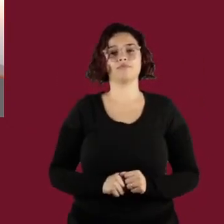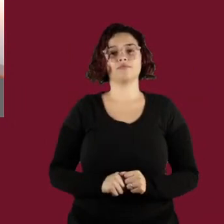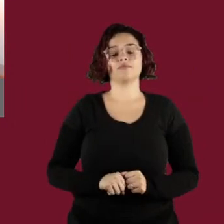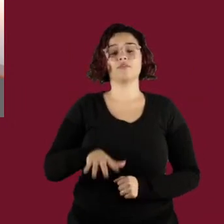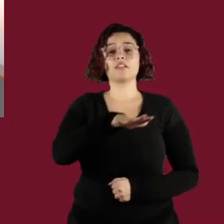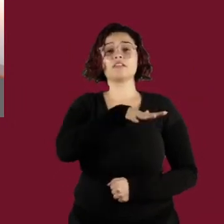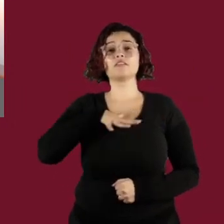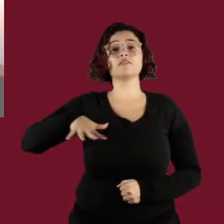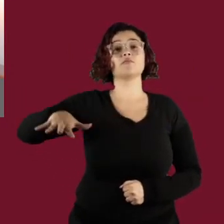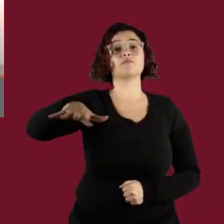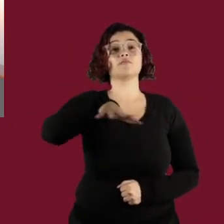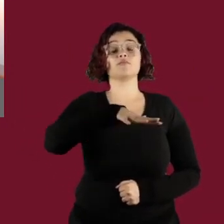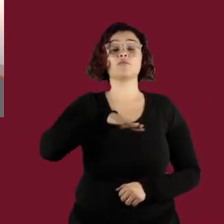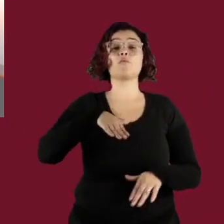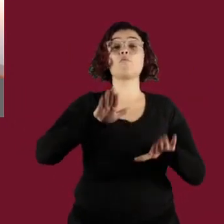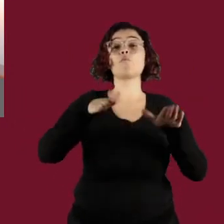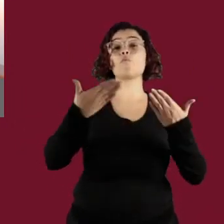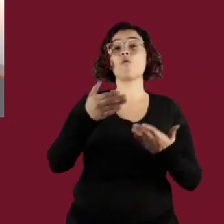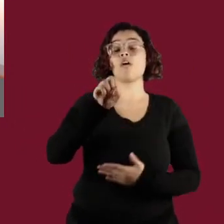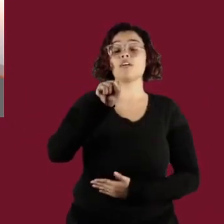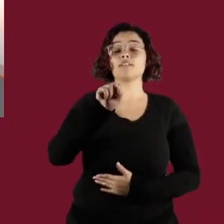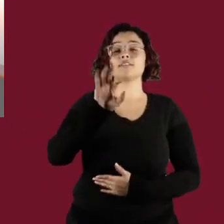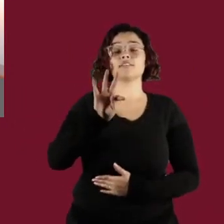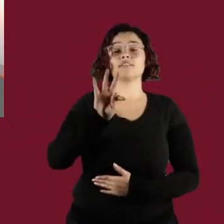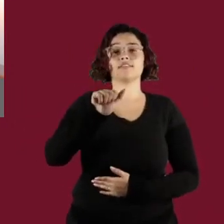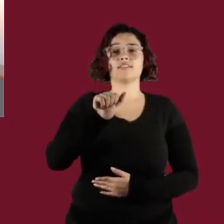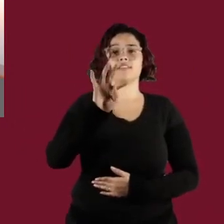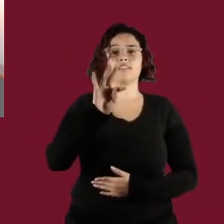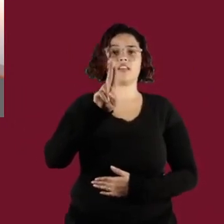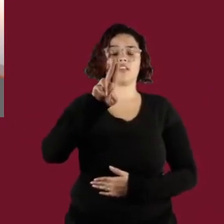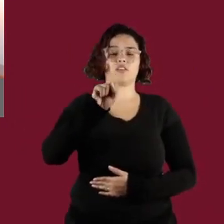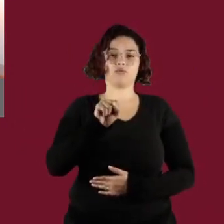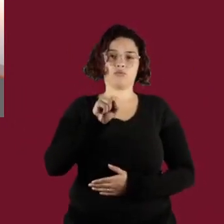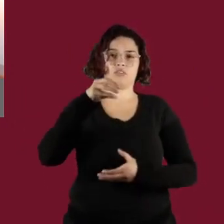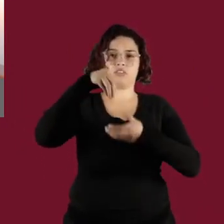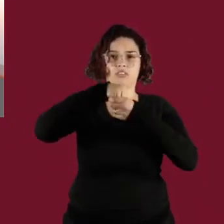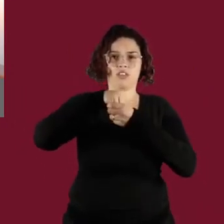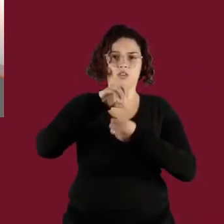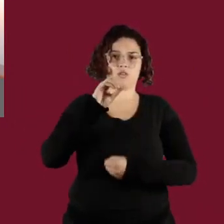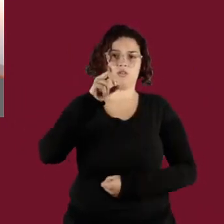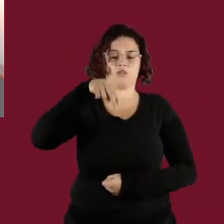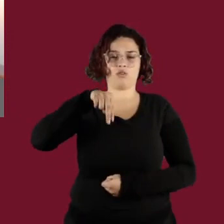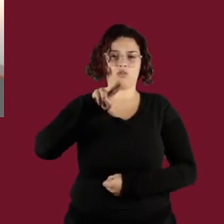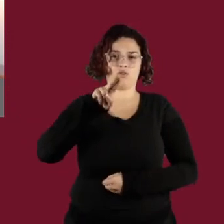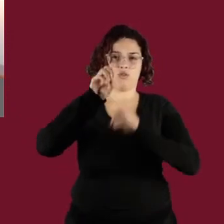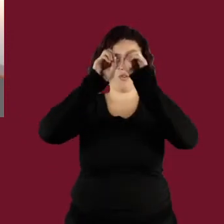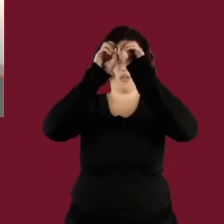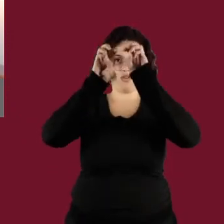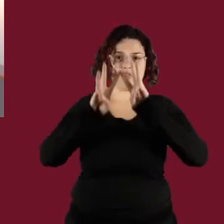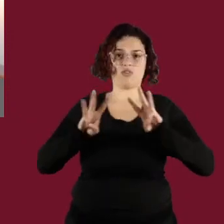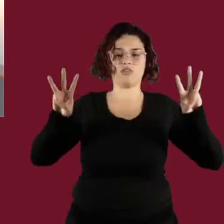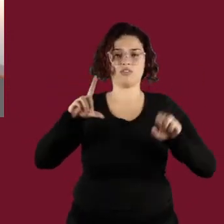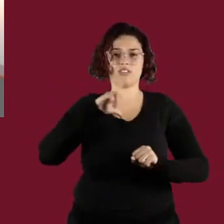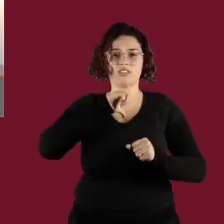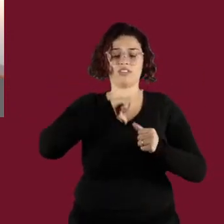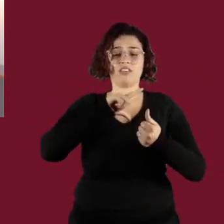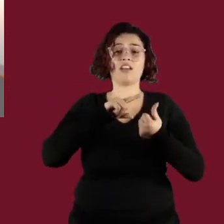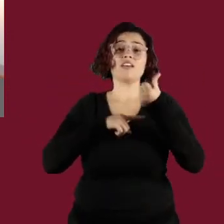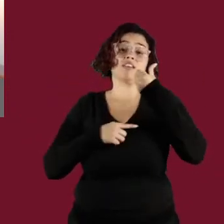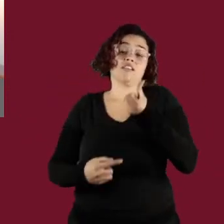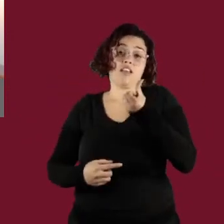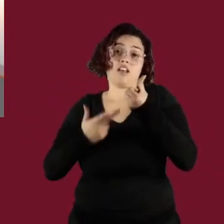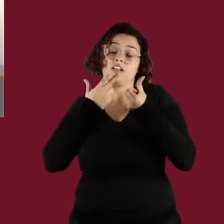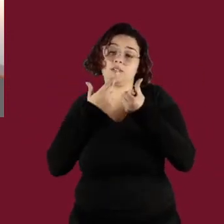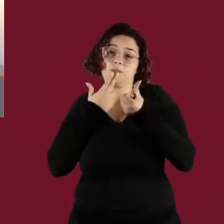espaço, qual é o status, né, do português dentro das Nações Unidas. Como nós sabemos, você falou muito bem, nós temos 6 línguas oficiais, né, que